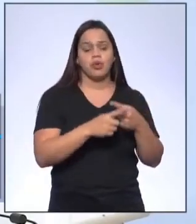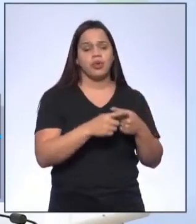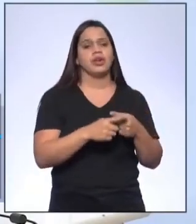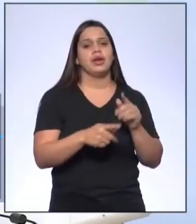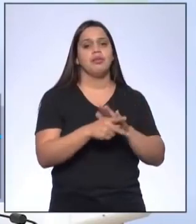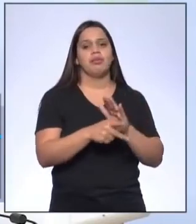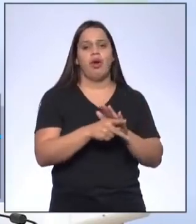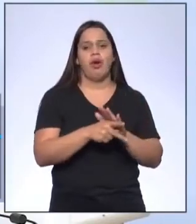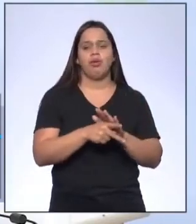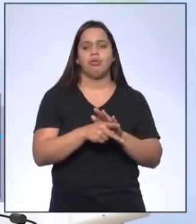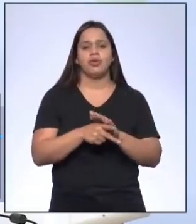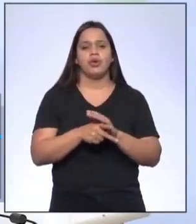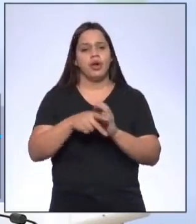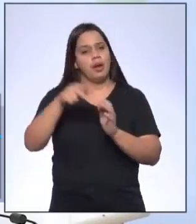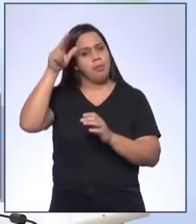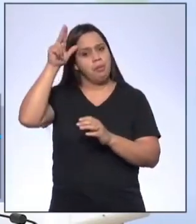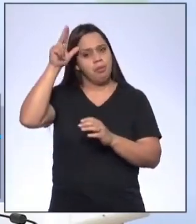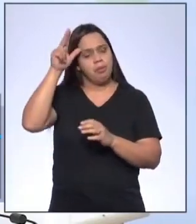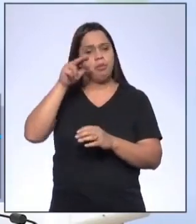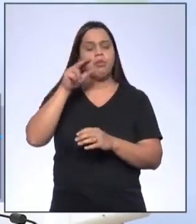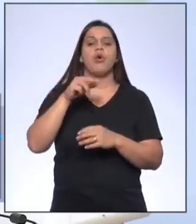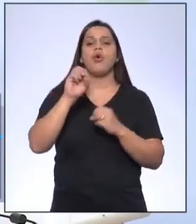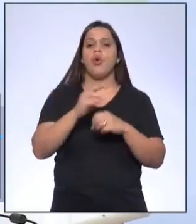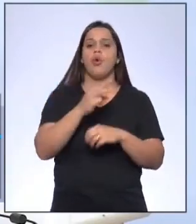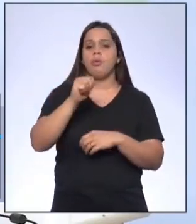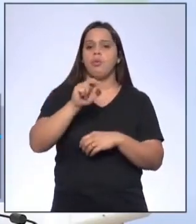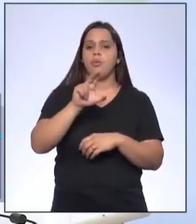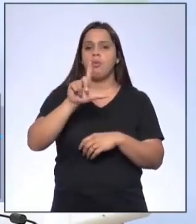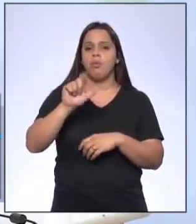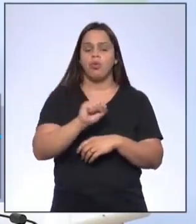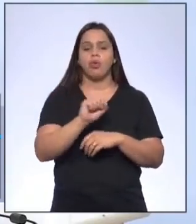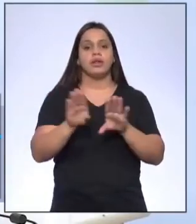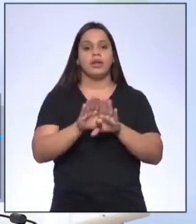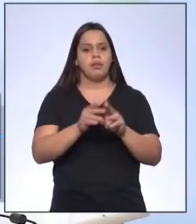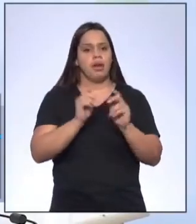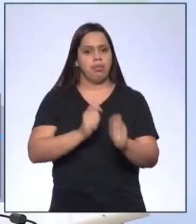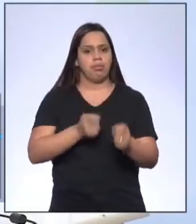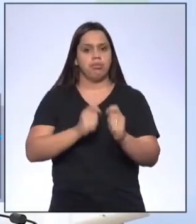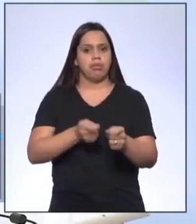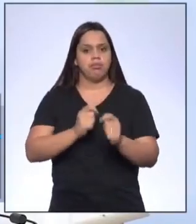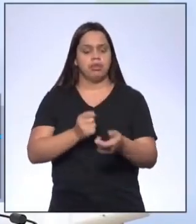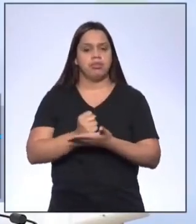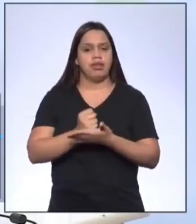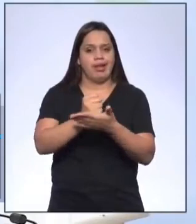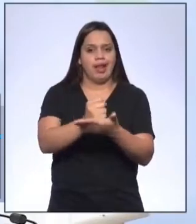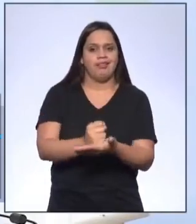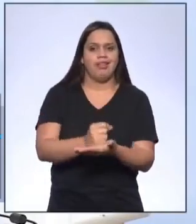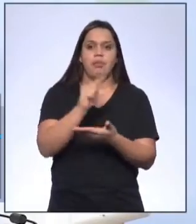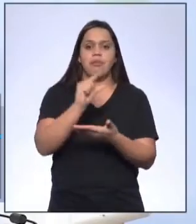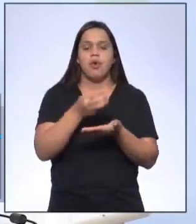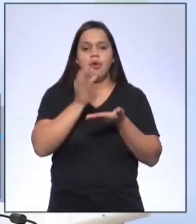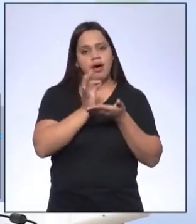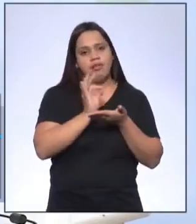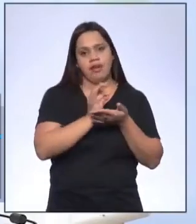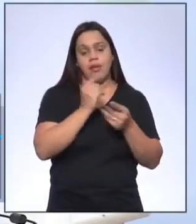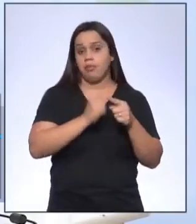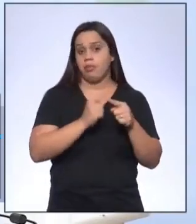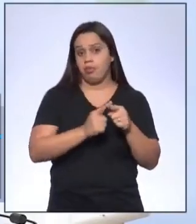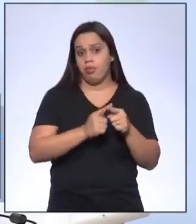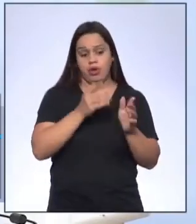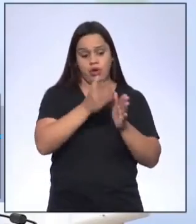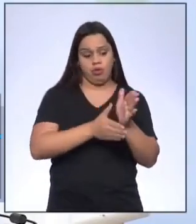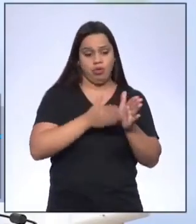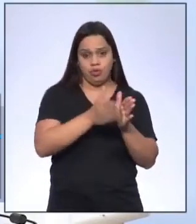de mulas e até de cavalos, além de ser lento e demorava, levava em pouca quantidade. Né? As linhas férreas não, os trens levavam nos seus